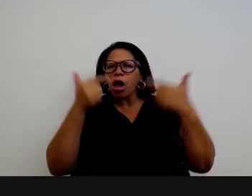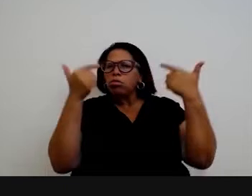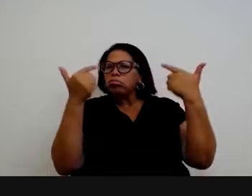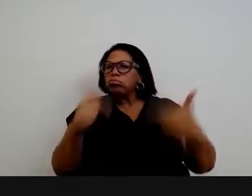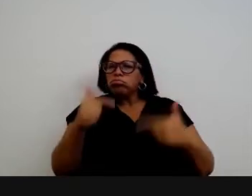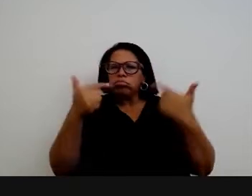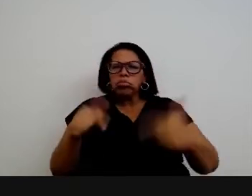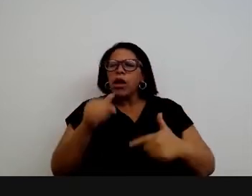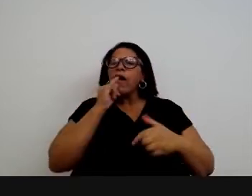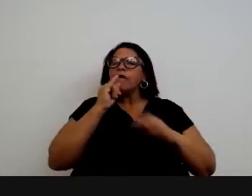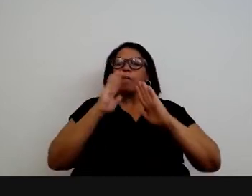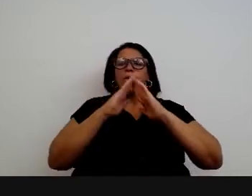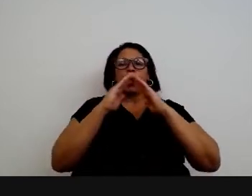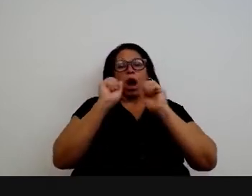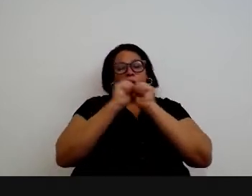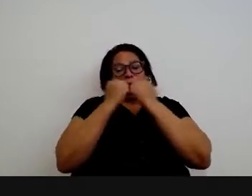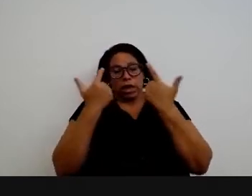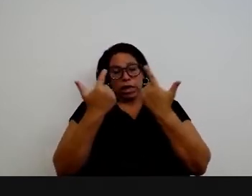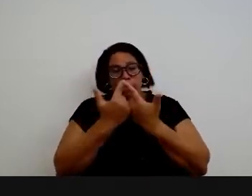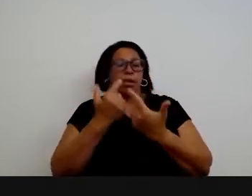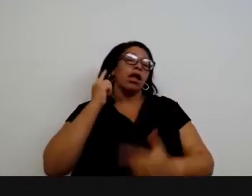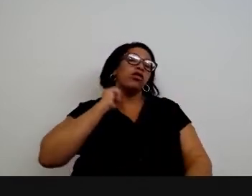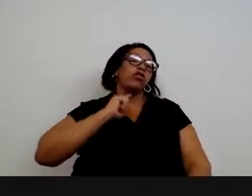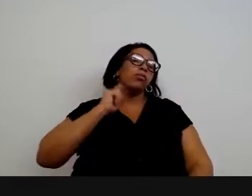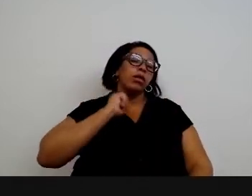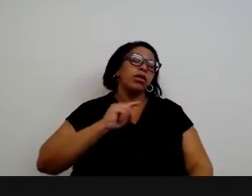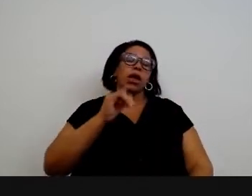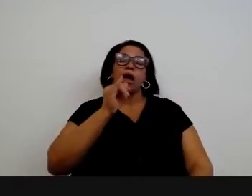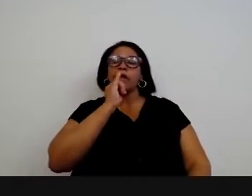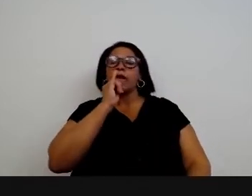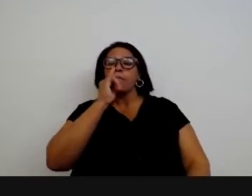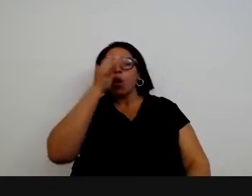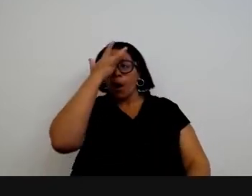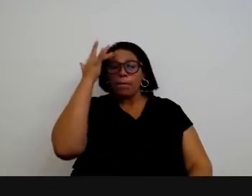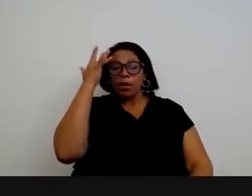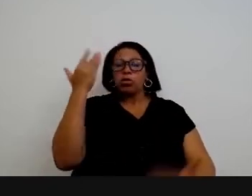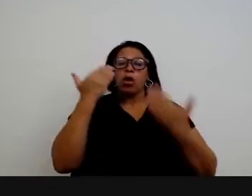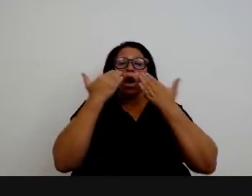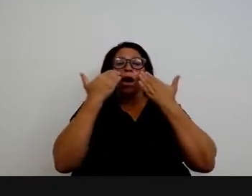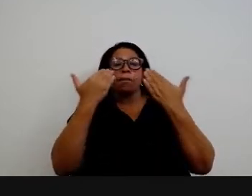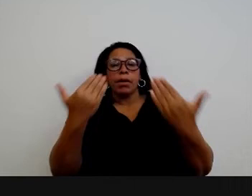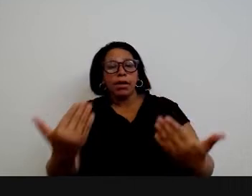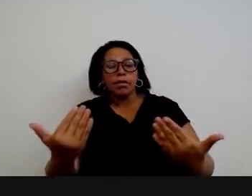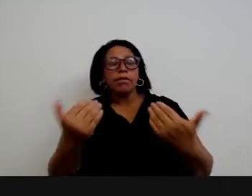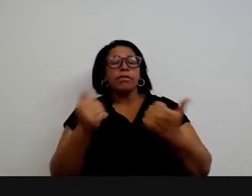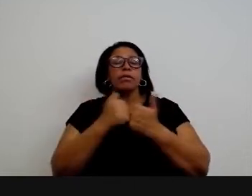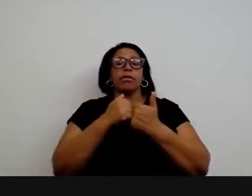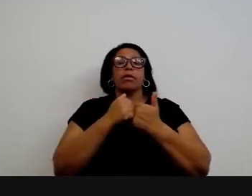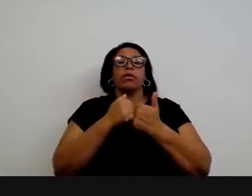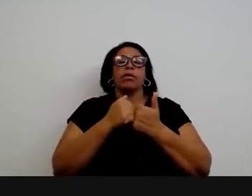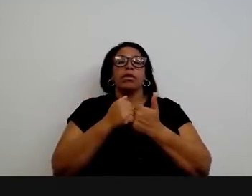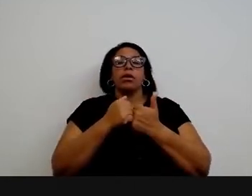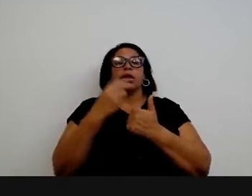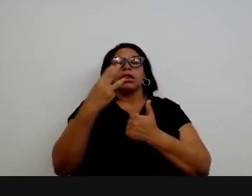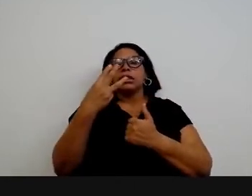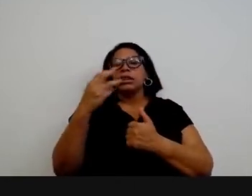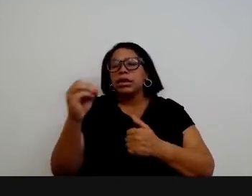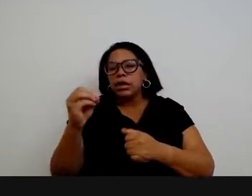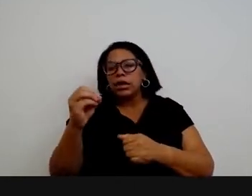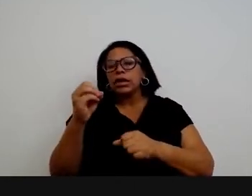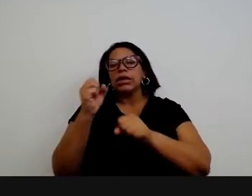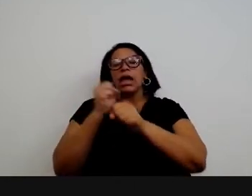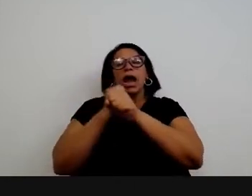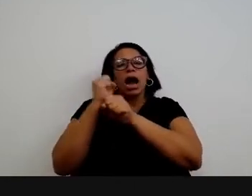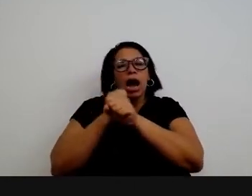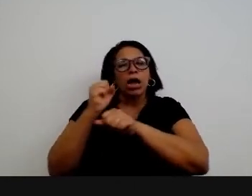do Parlamento do Estado de Minas Gerais. É incomum uma pessoa se apresentar ou ser apresentada com 30